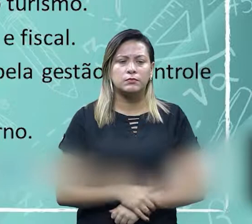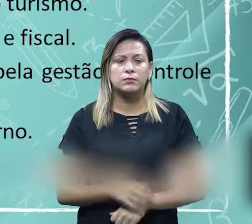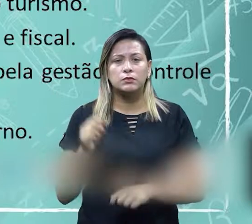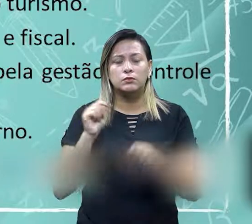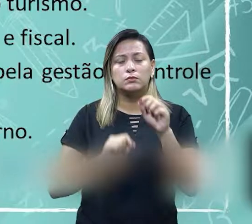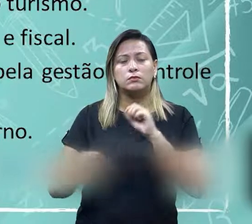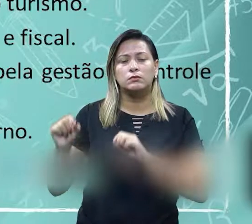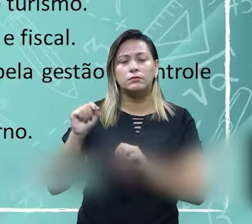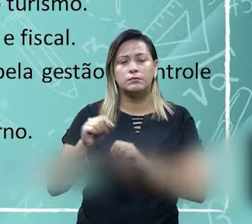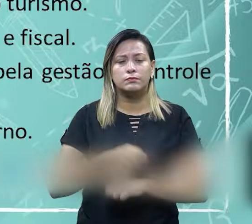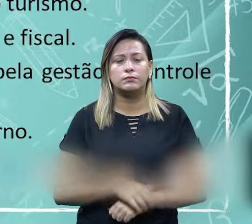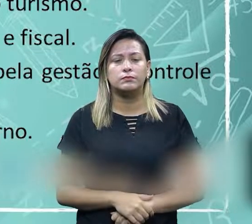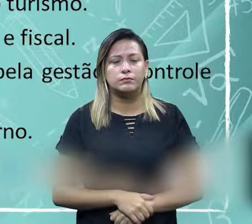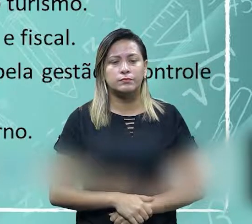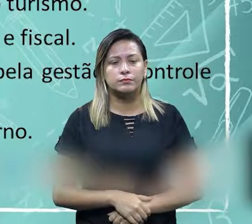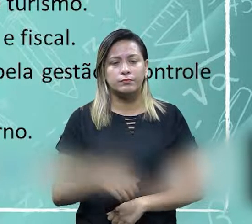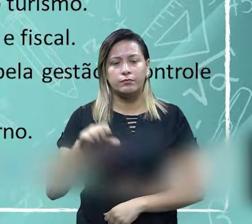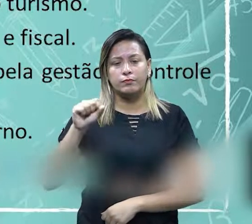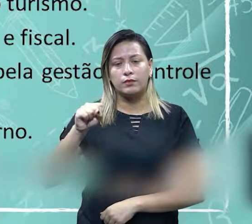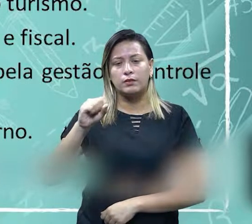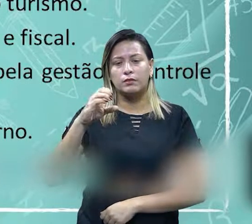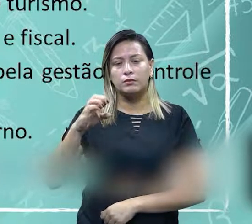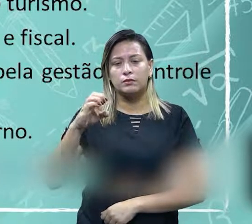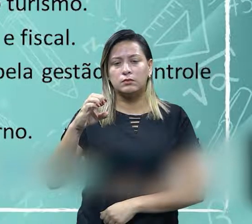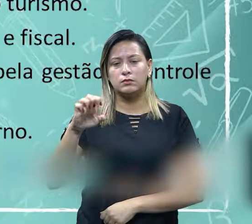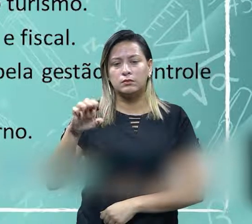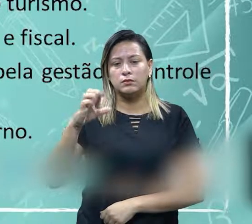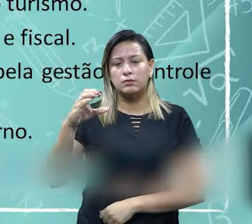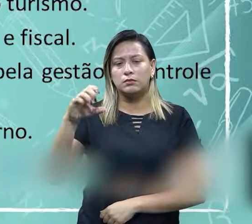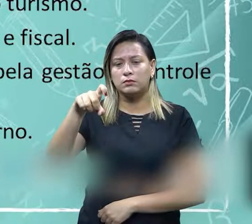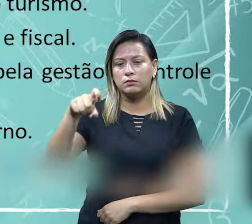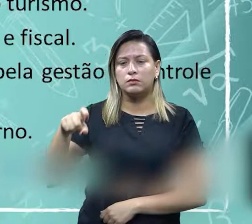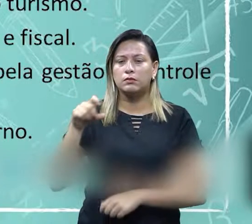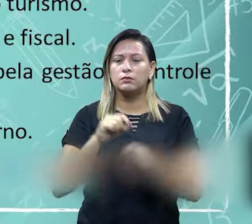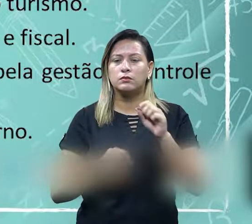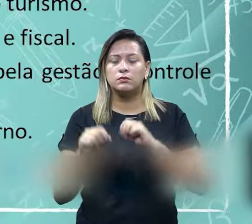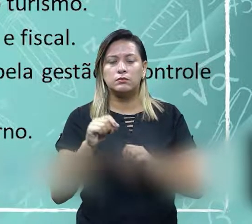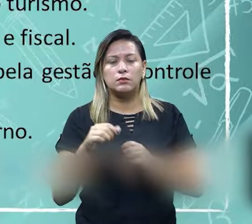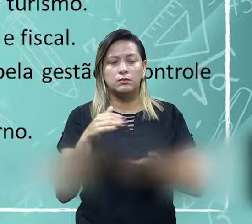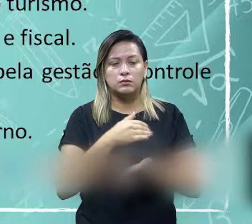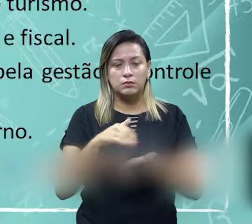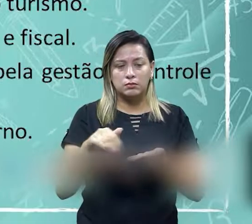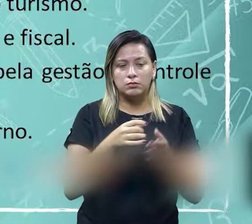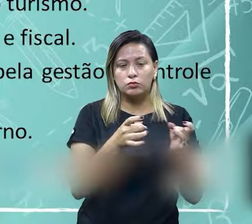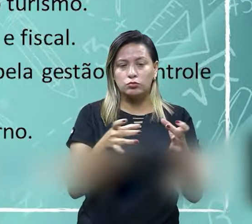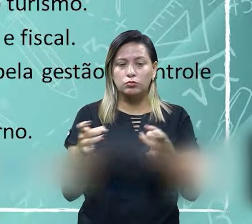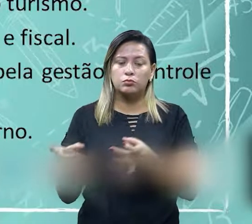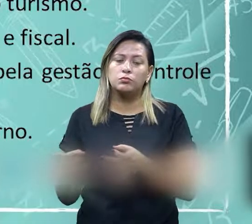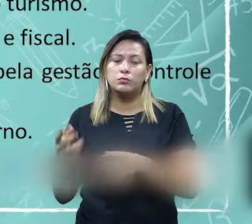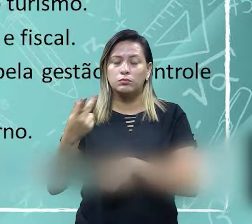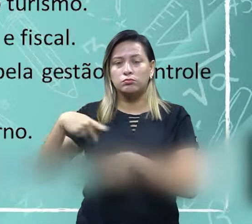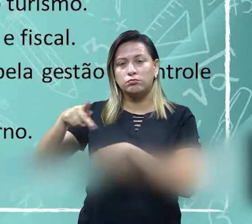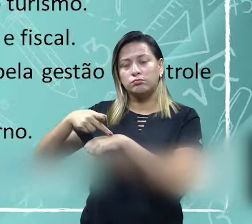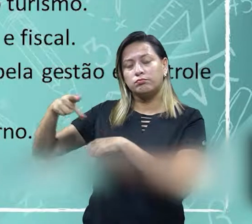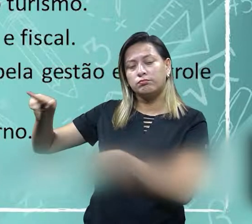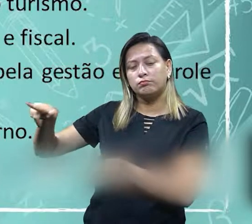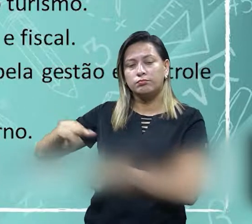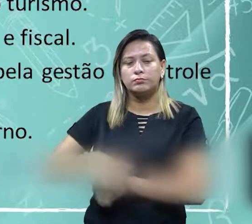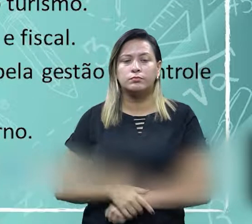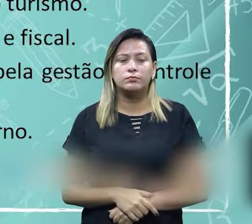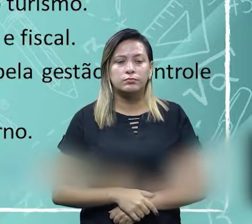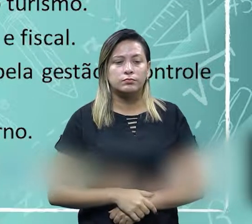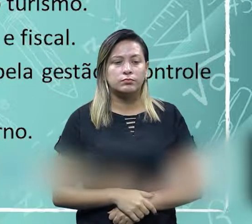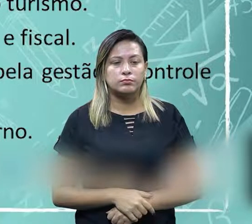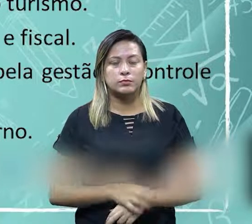é o SESEX, tá bom? Que é a Secretaria de Comércio Exterior, que é responsável pelo controle e